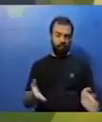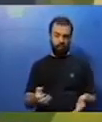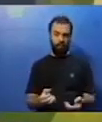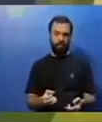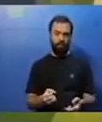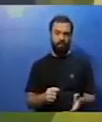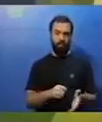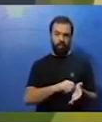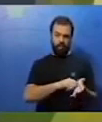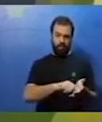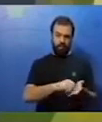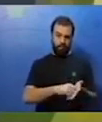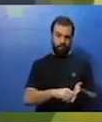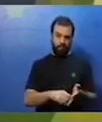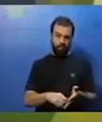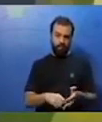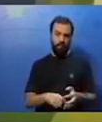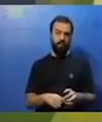3/4 na forma